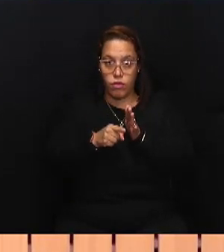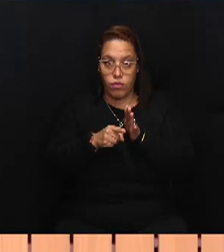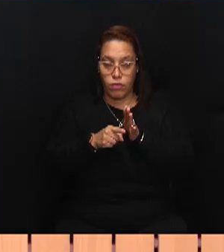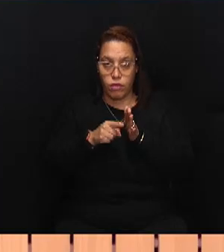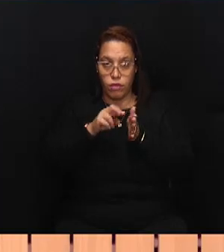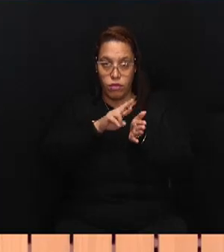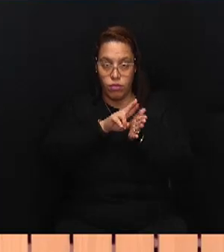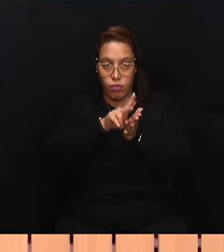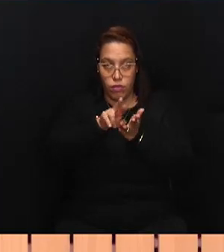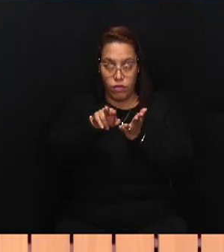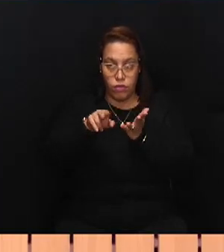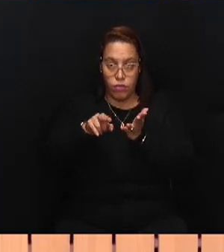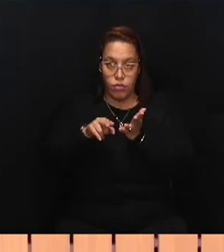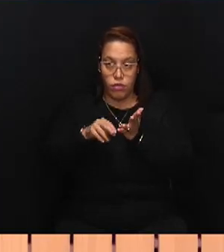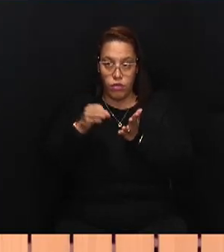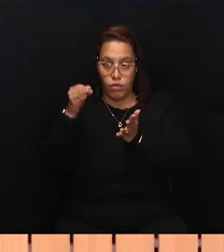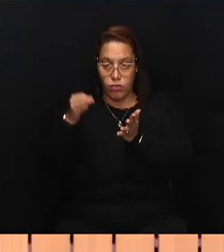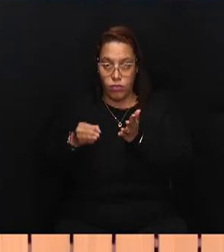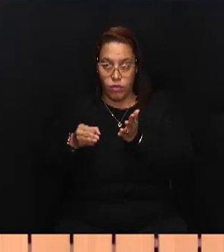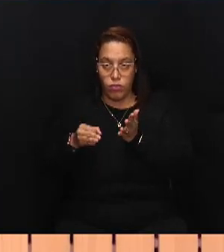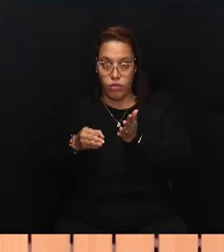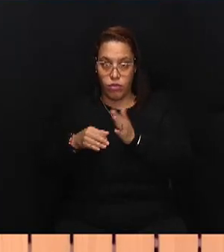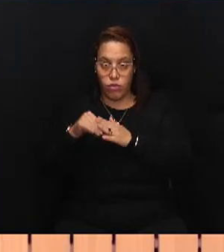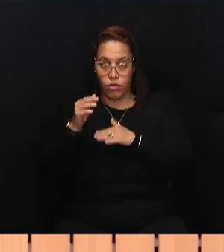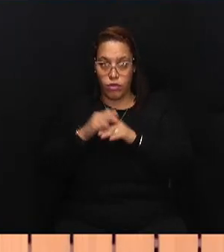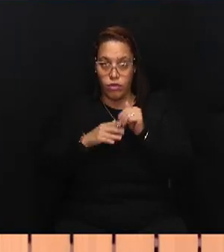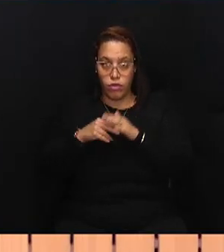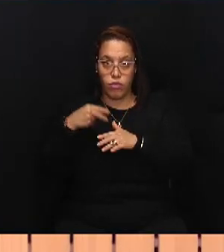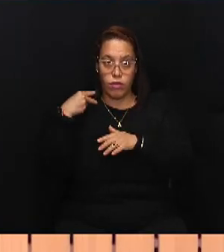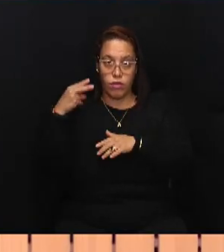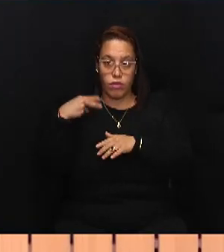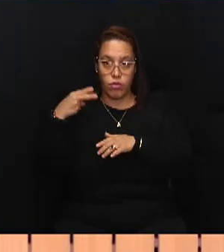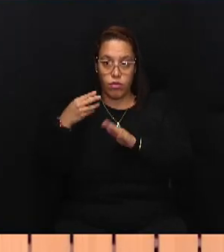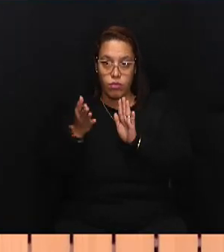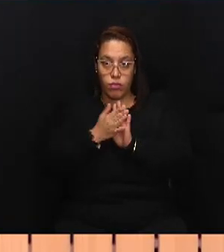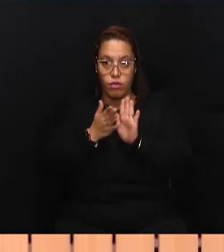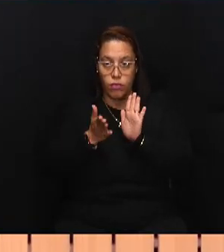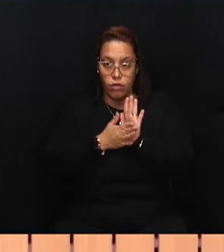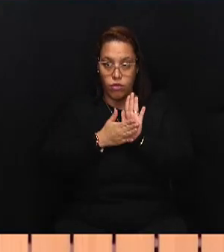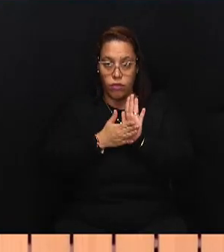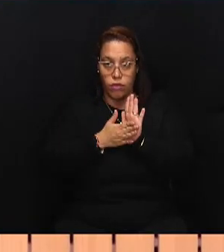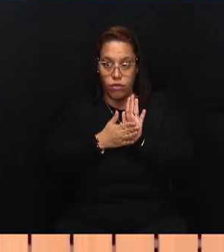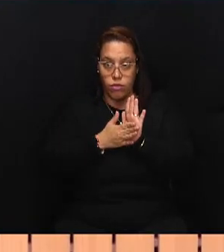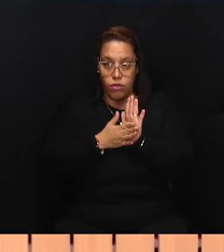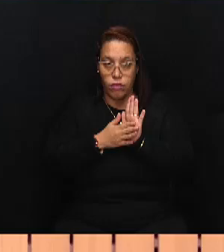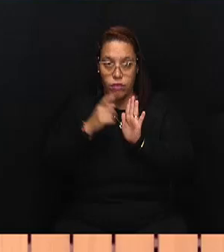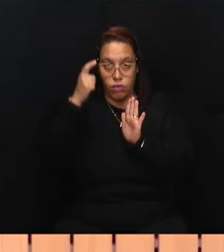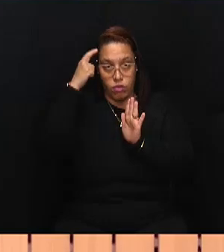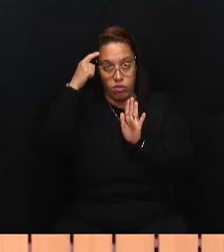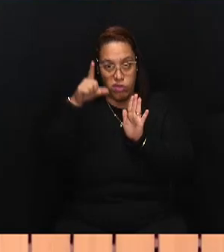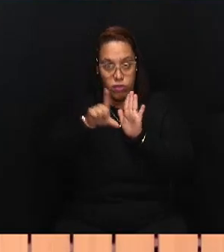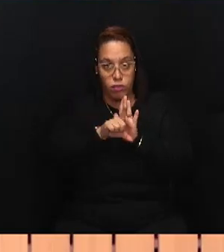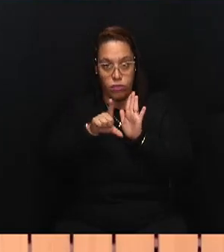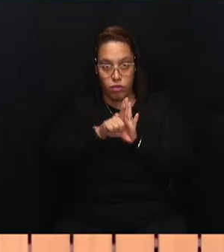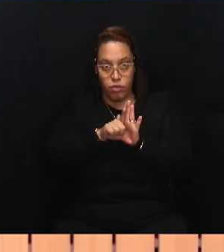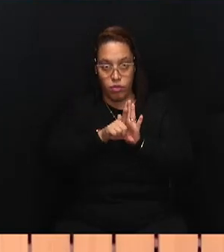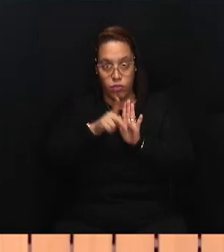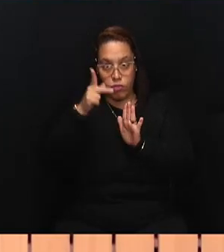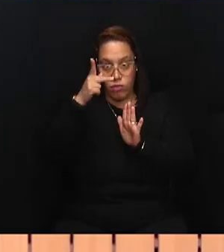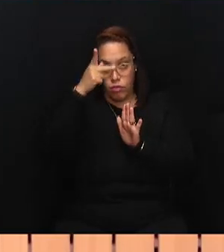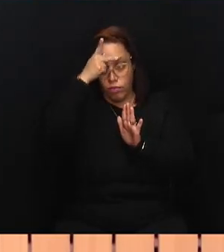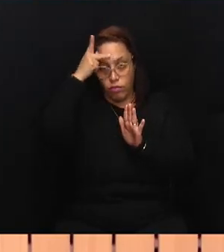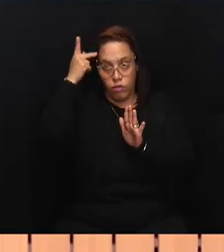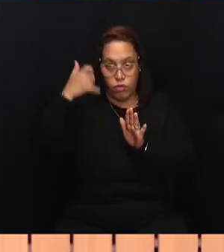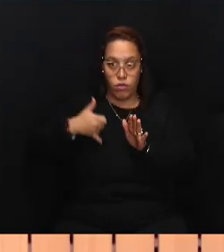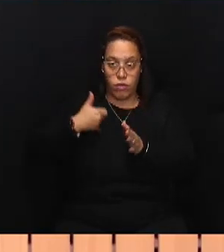apontar ações efetivas. Uma das ações efetivas, vereador, que eu proponho, é nós repensar a lei municipal do idoso, do